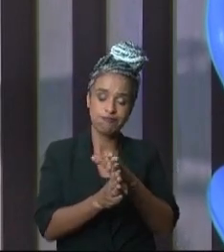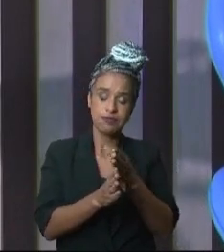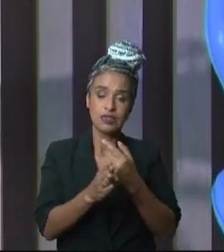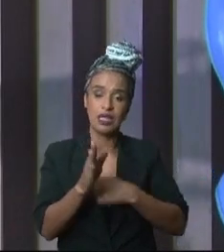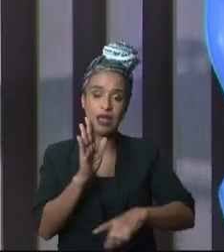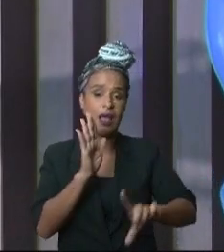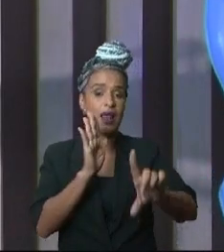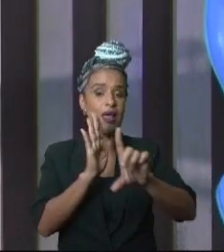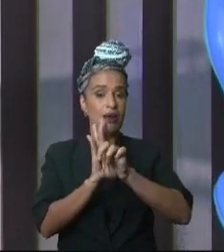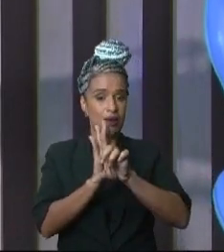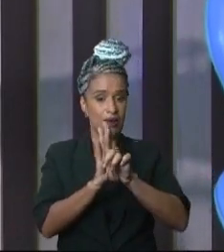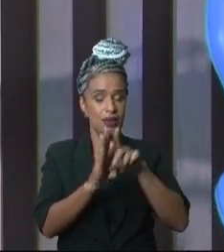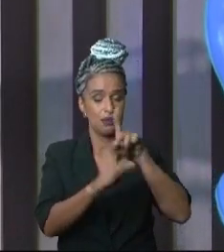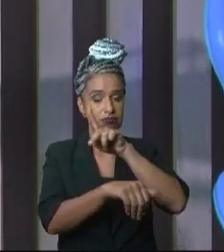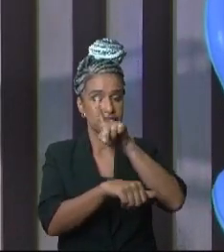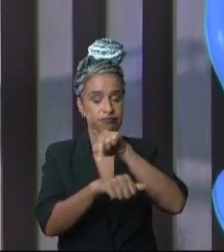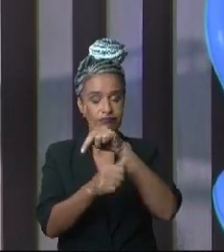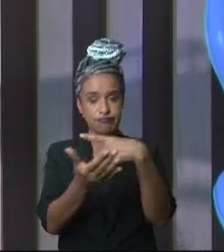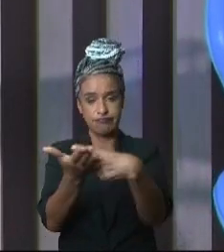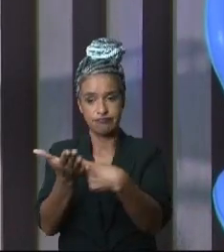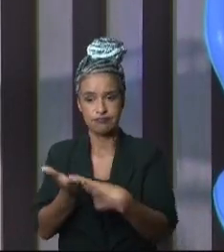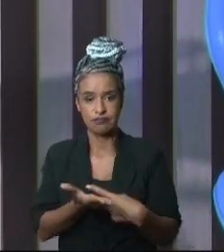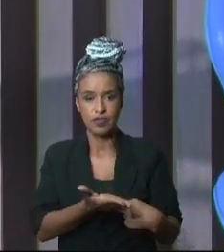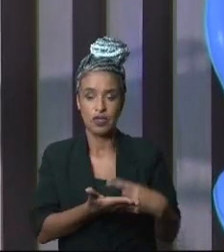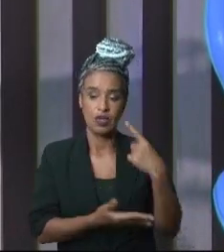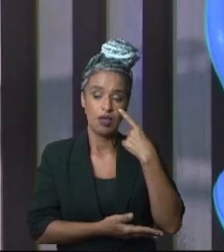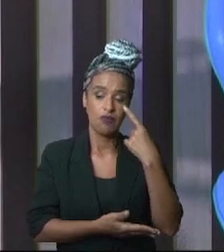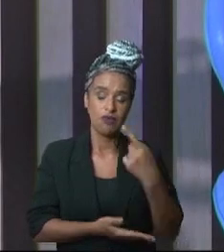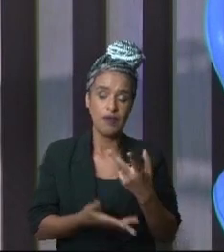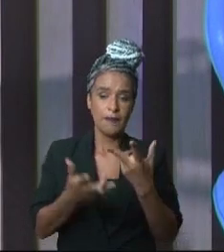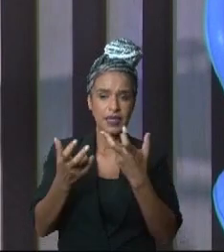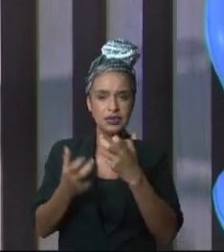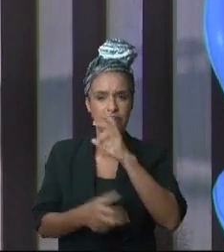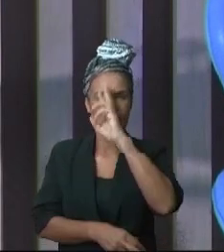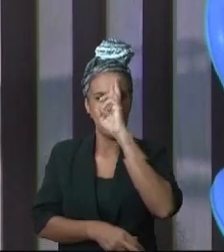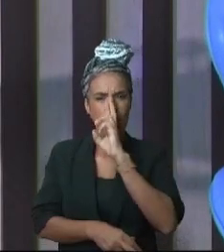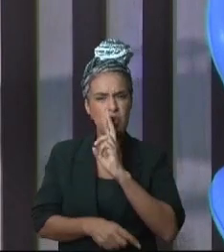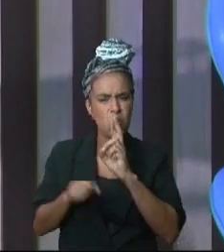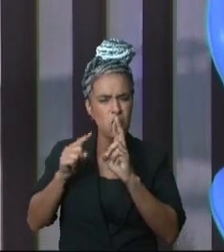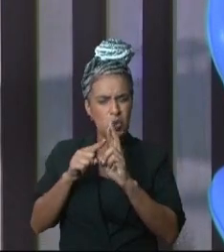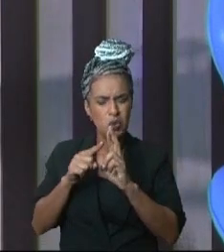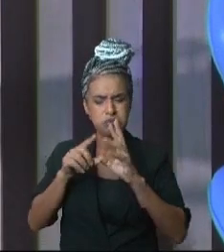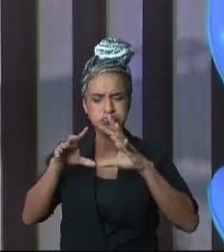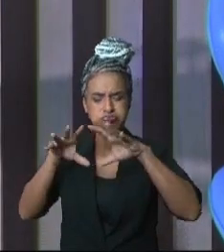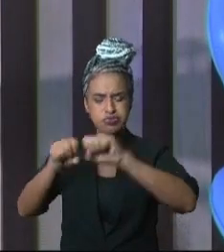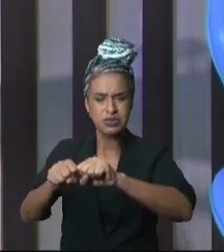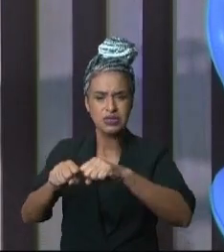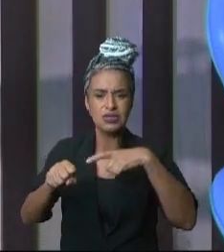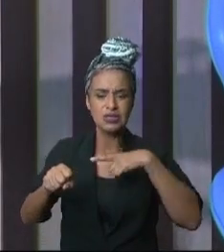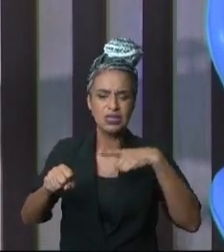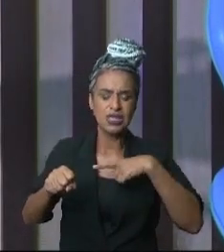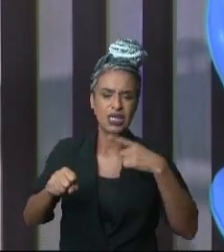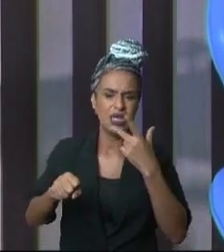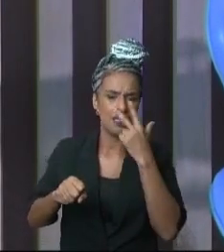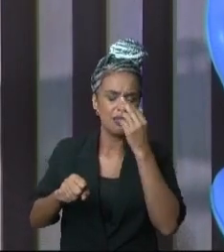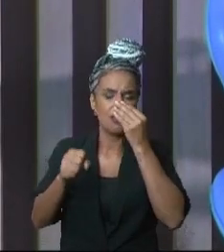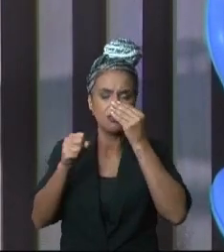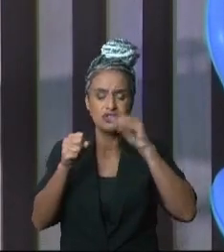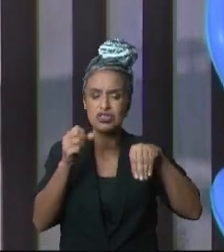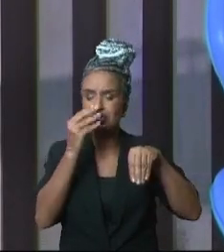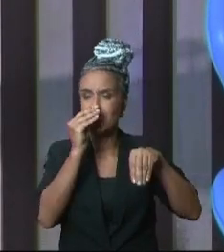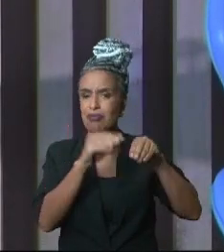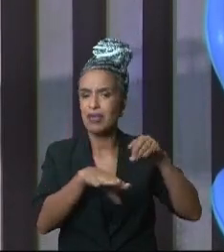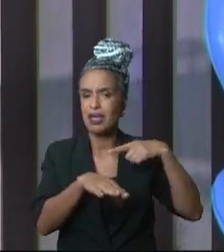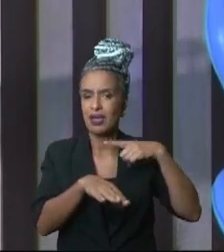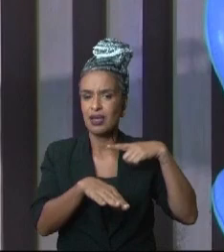lei internacional. Vemos mais e mais que a Rússia, com as suas agressões, é um exemplo, tentativa de jogar fora a ordem,